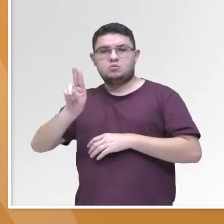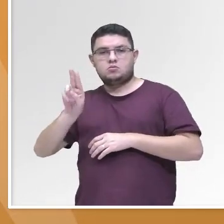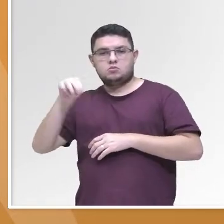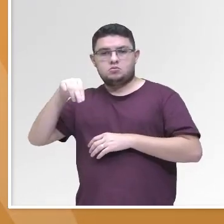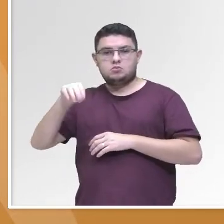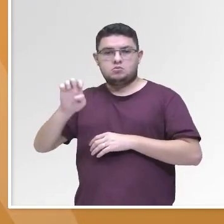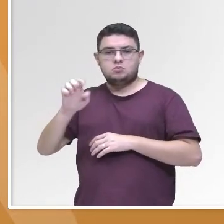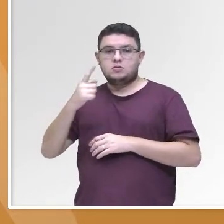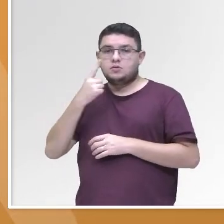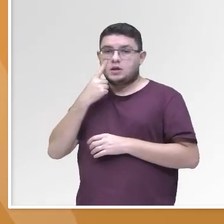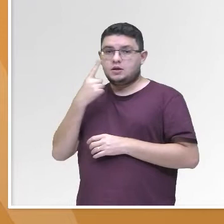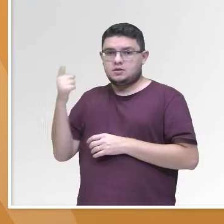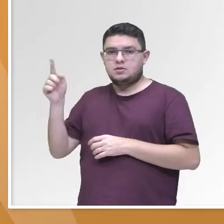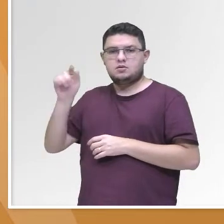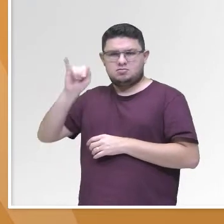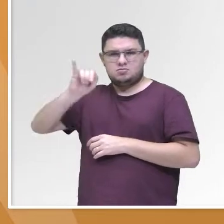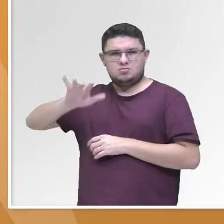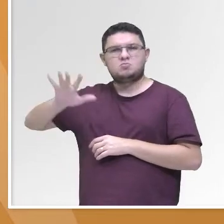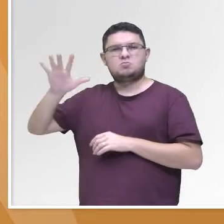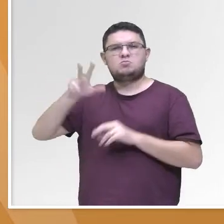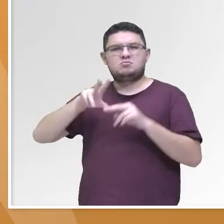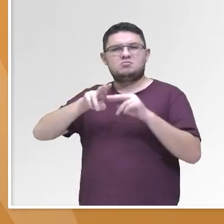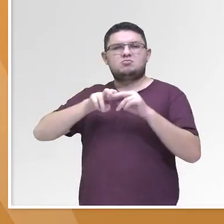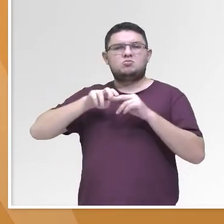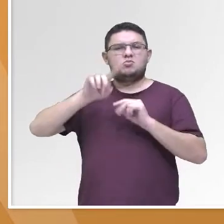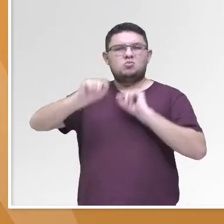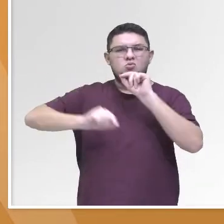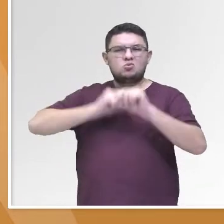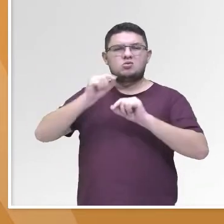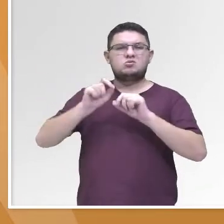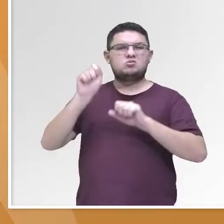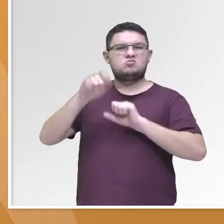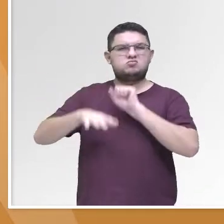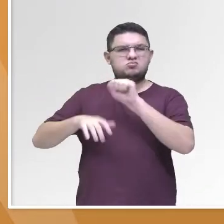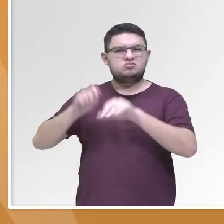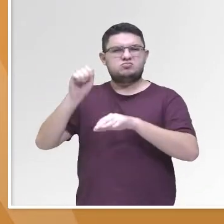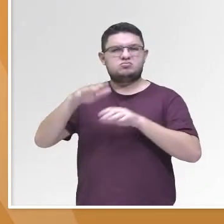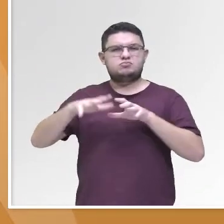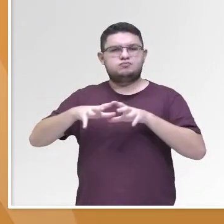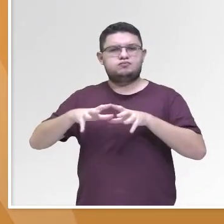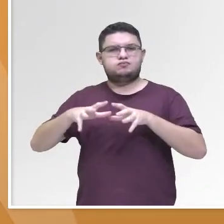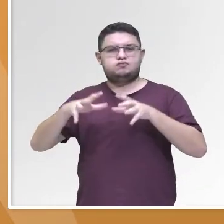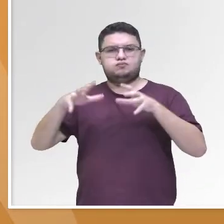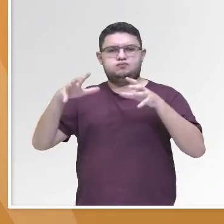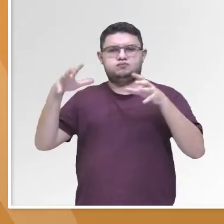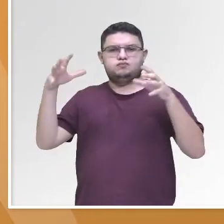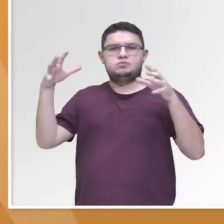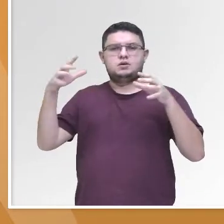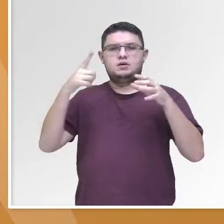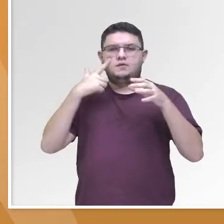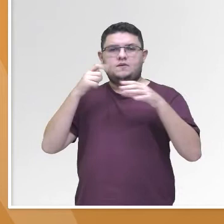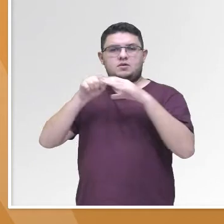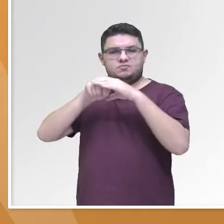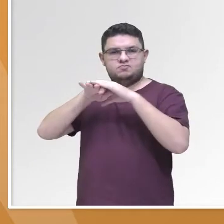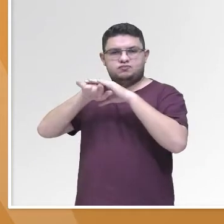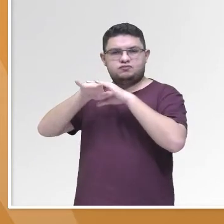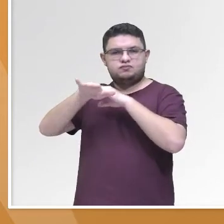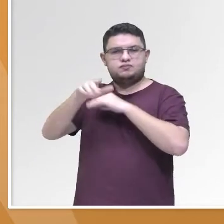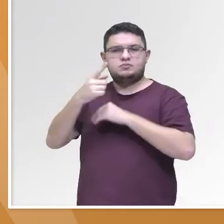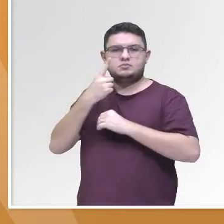lixo. Aí nessa imagem a gente consegue observar entre o lixo, né? Então a gente já pode observar aí,